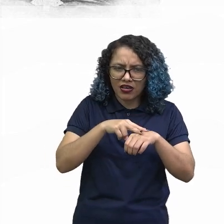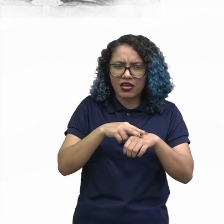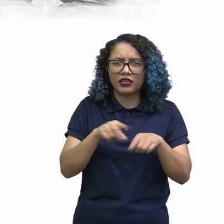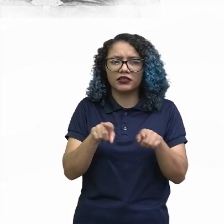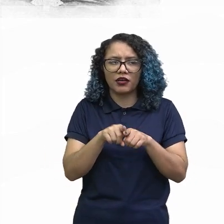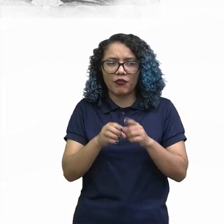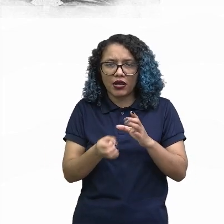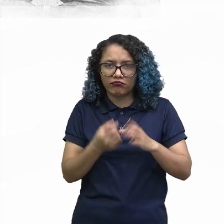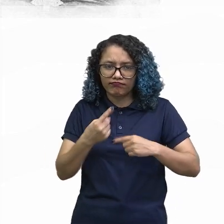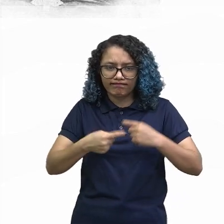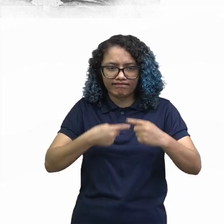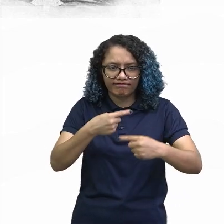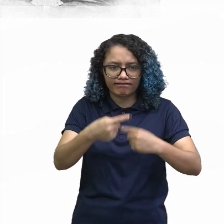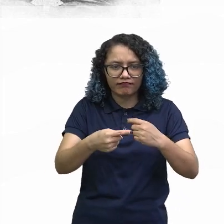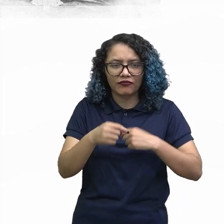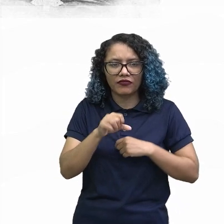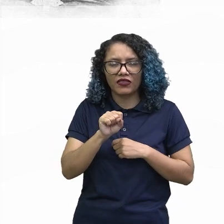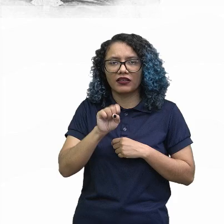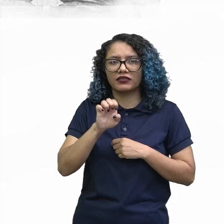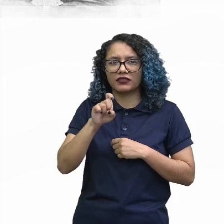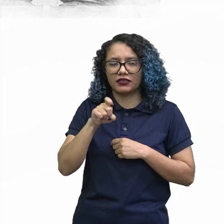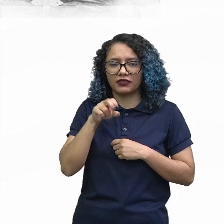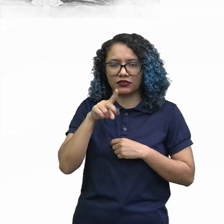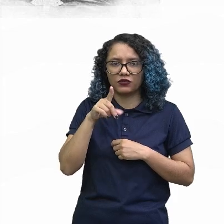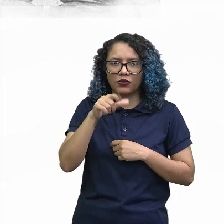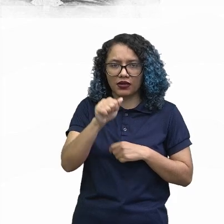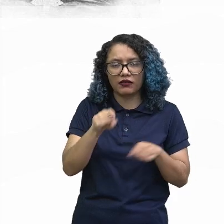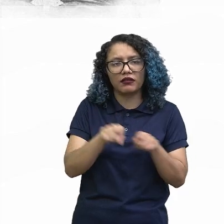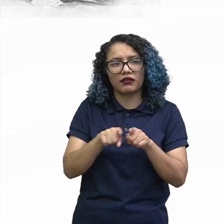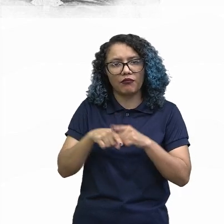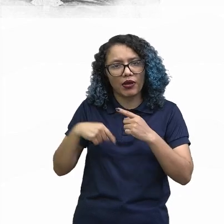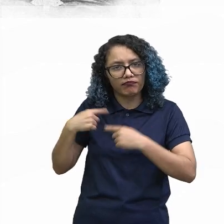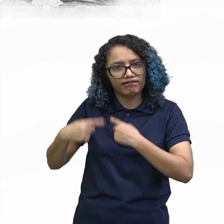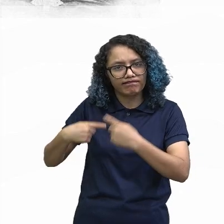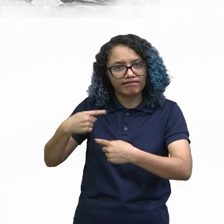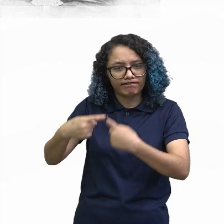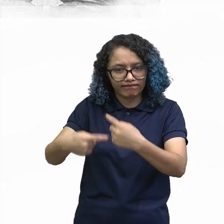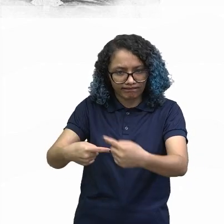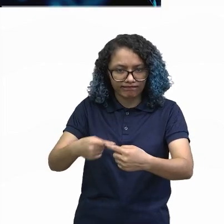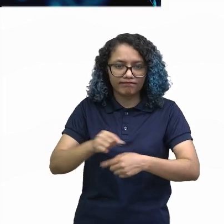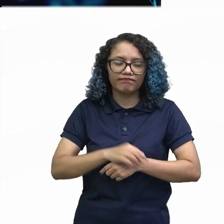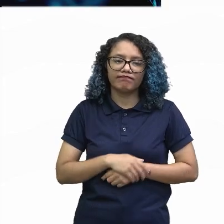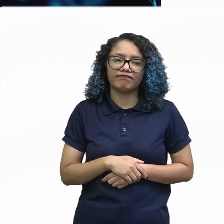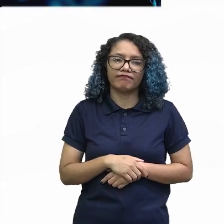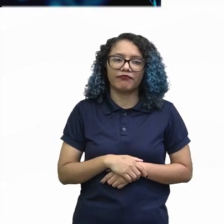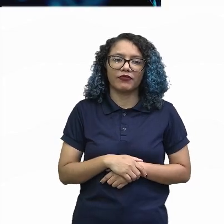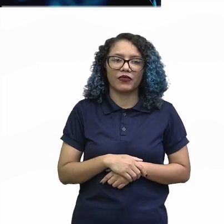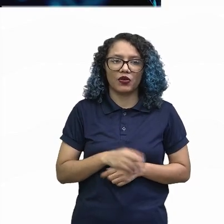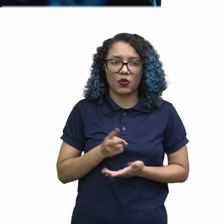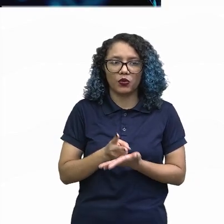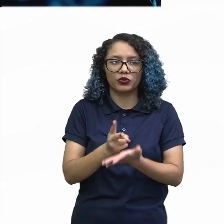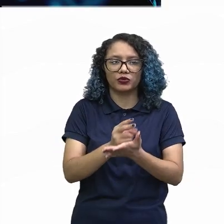sexuada, e a gente começou a falar de hereditariedade. Logo em sequência, a gente observa aí em